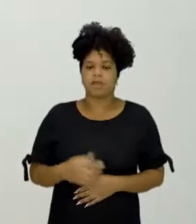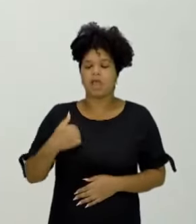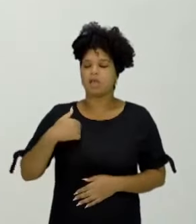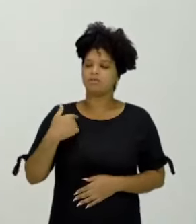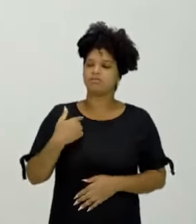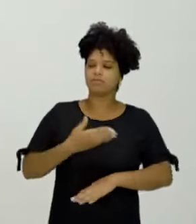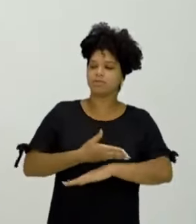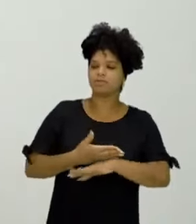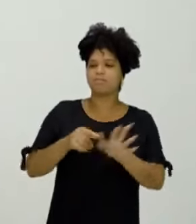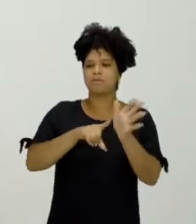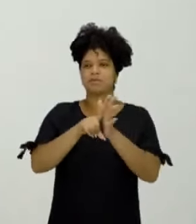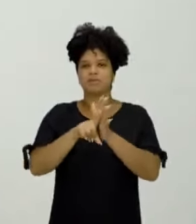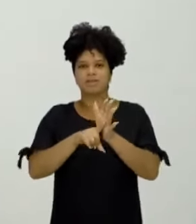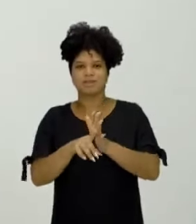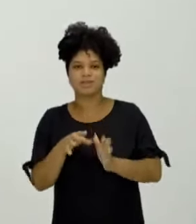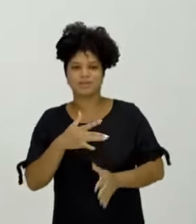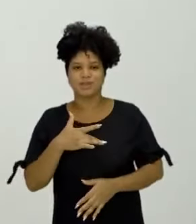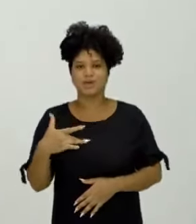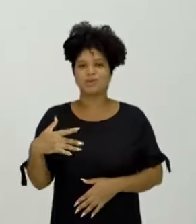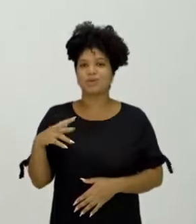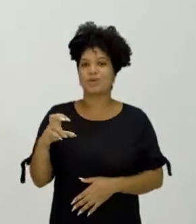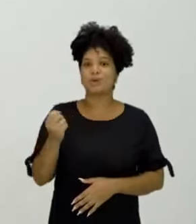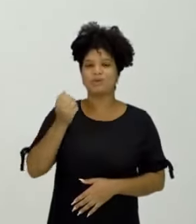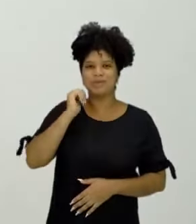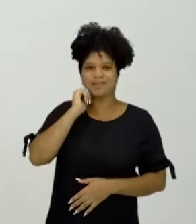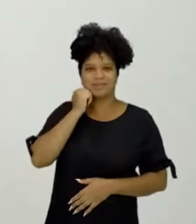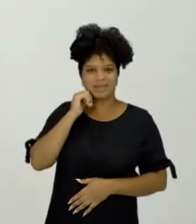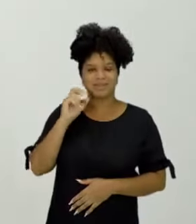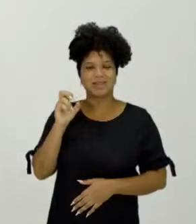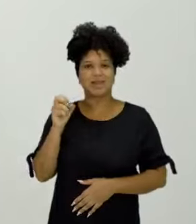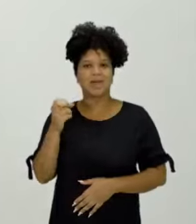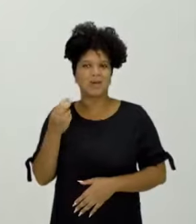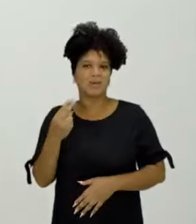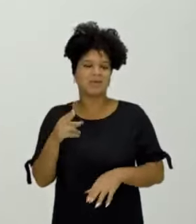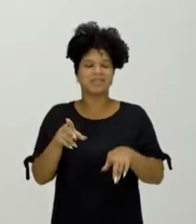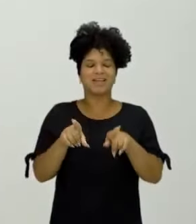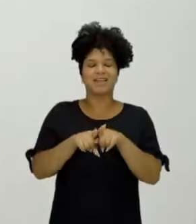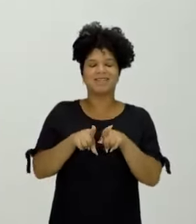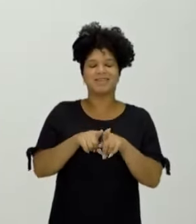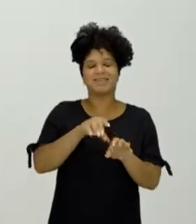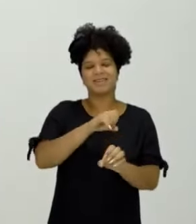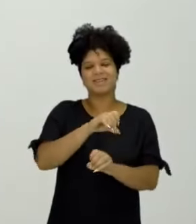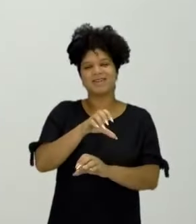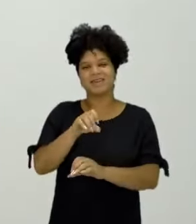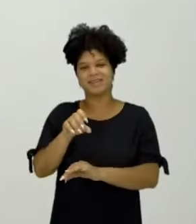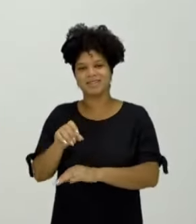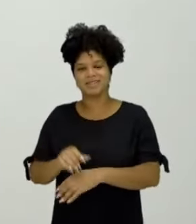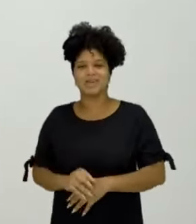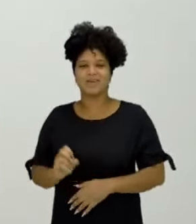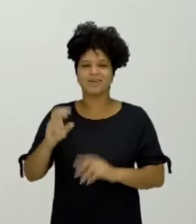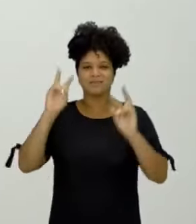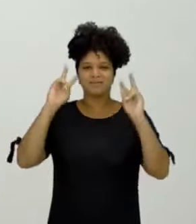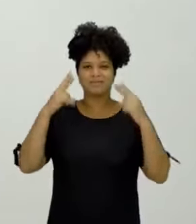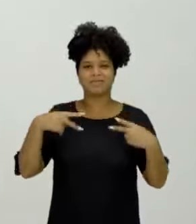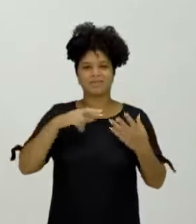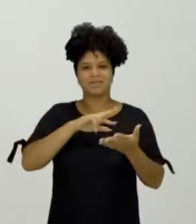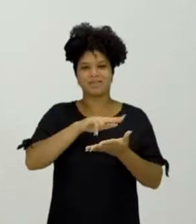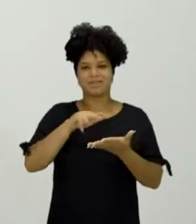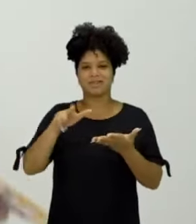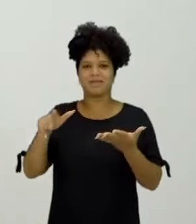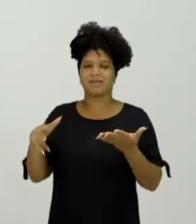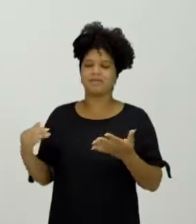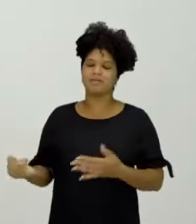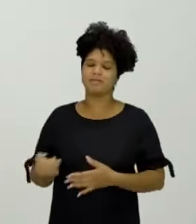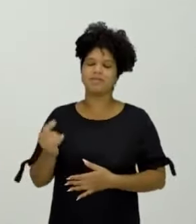a saúde, eu pesquiso na ciência, eu pesquiso na educação, nas ciências humanas. Isso é muito importante para